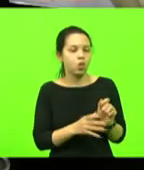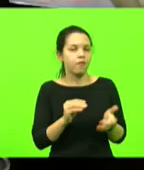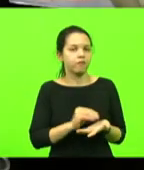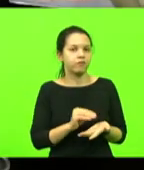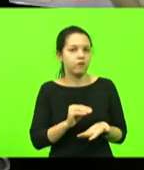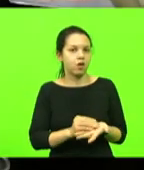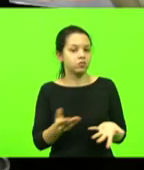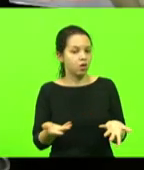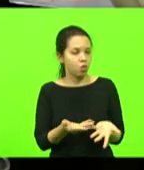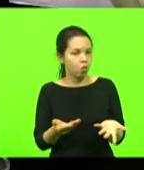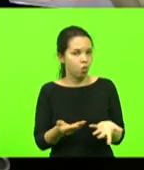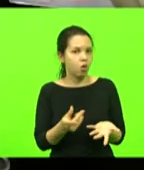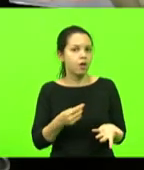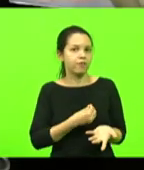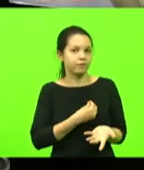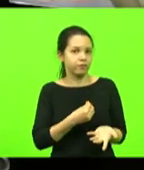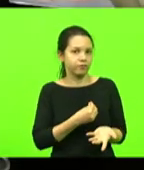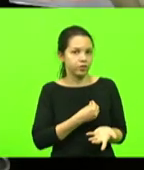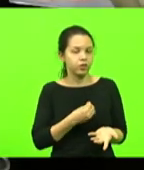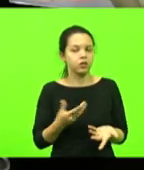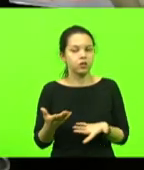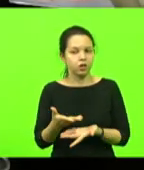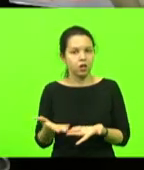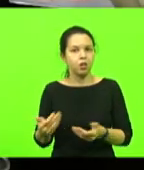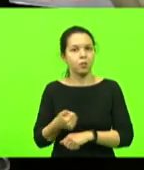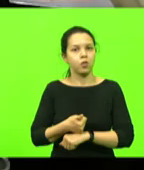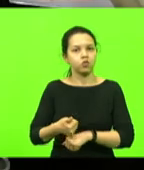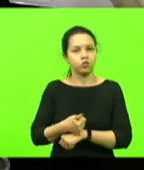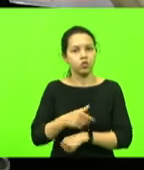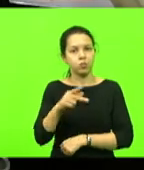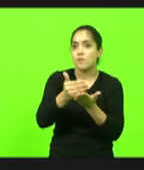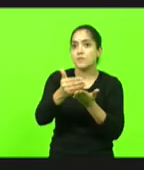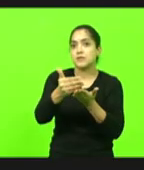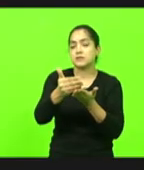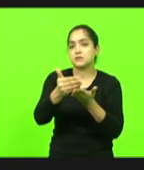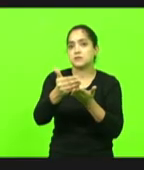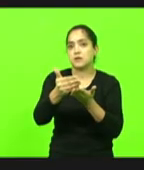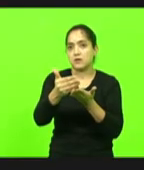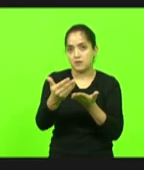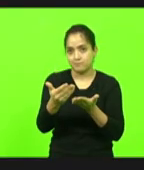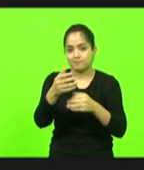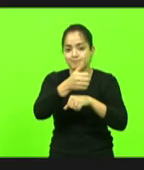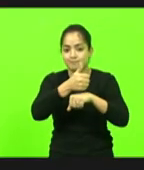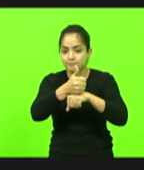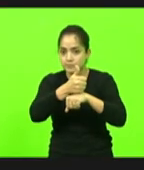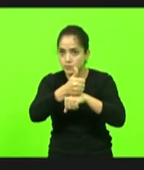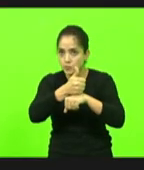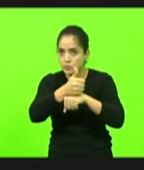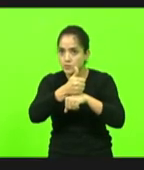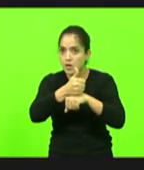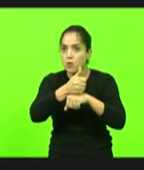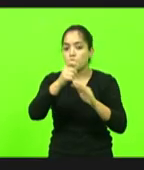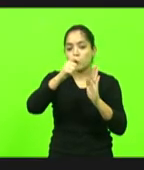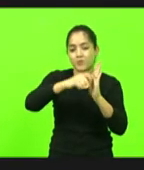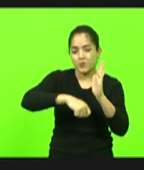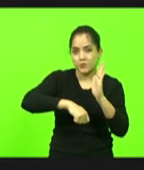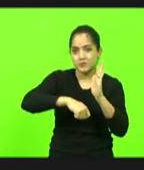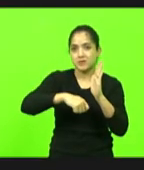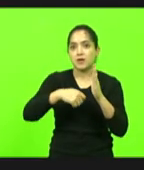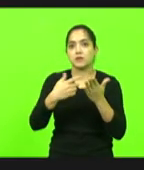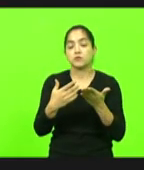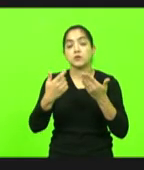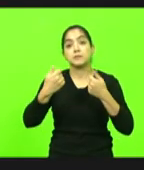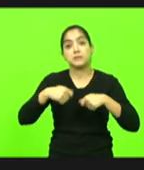Estadual aprovou por unanimidade o relatório final dos trabalhos do colegiado. O grupo formado por deputados integrantes das comissões de